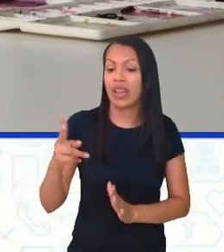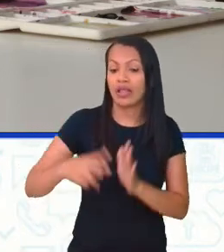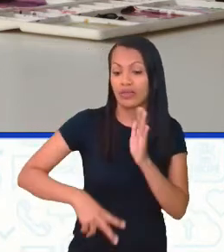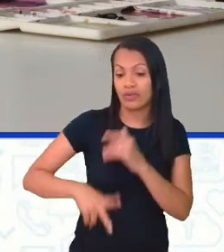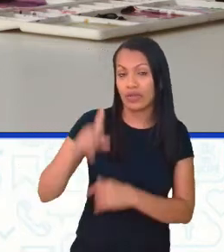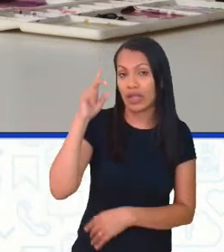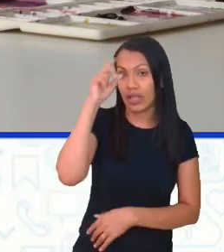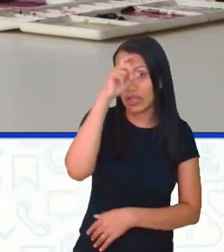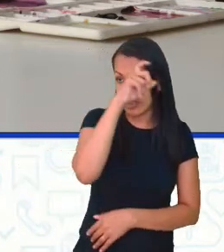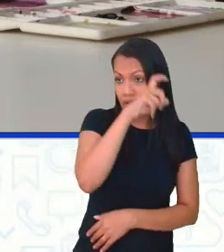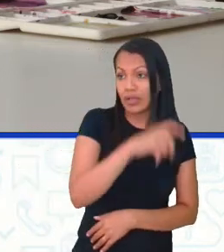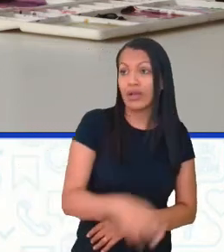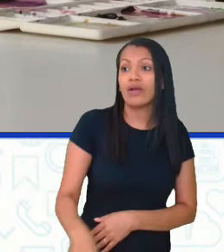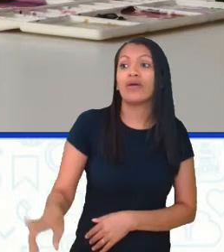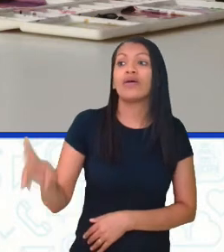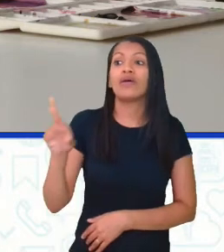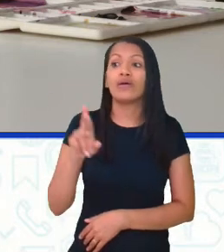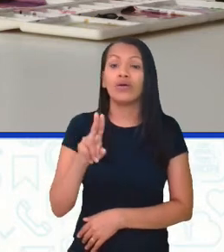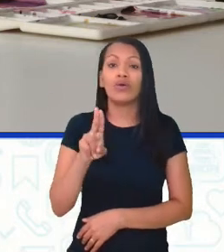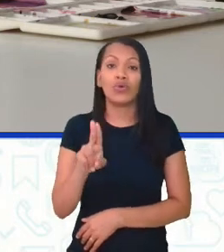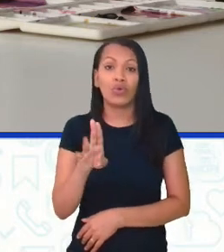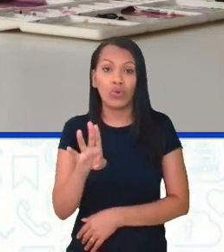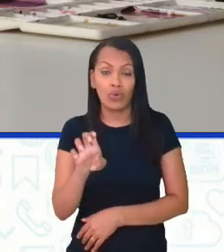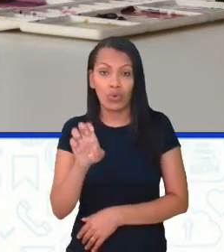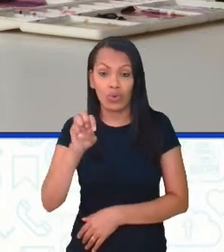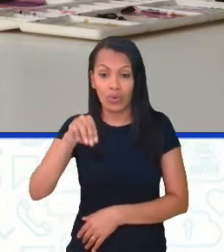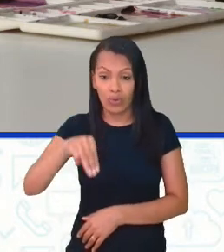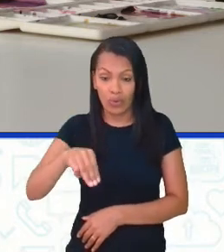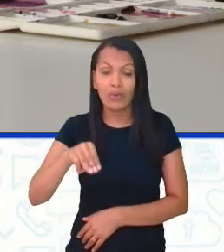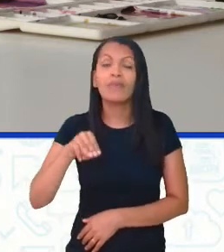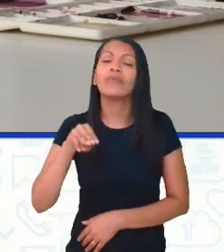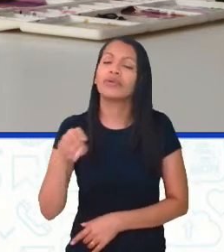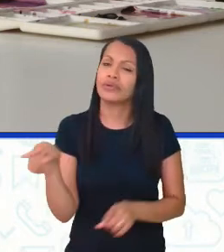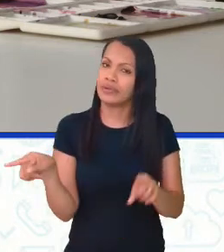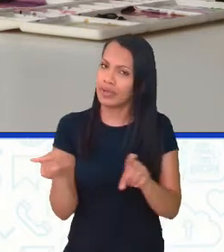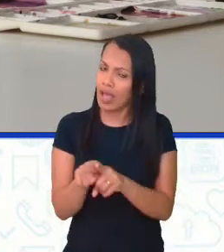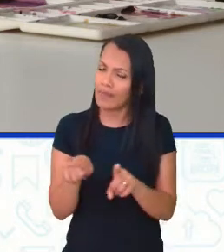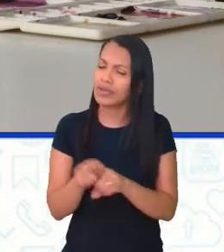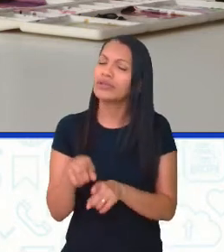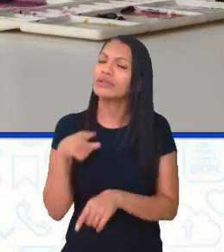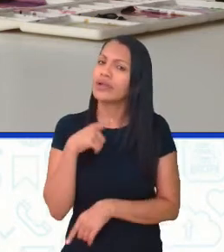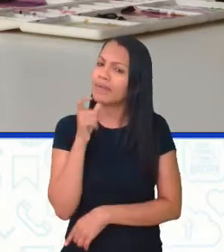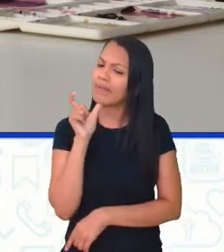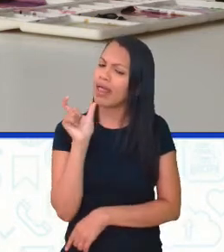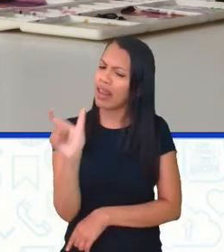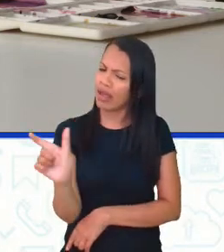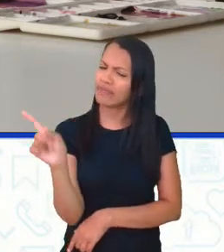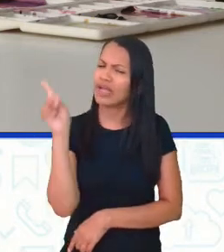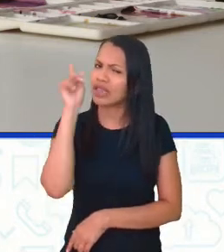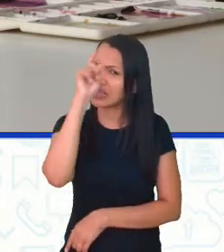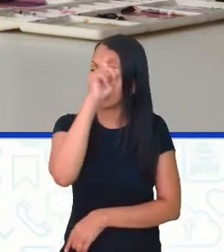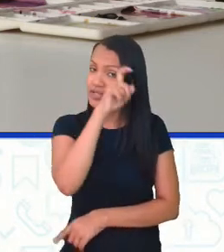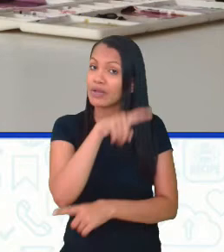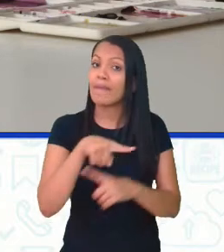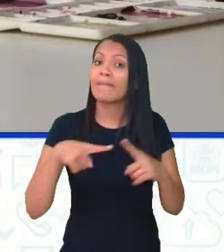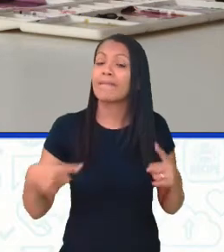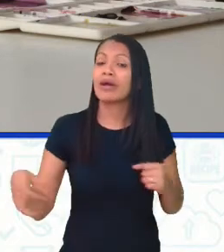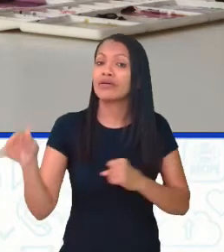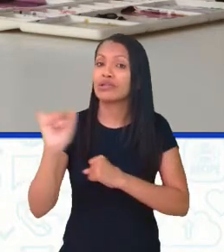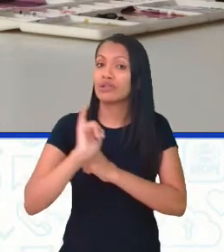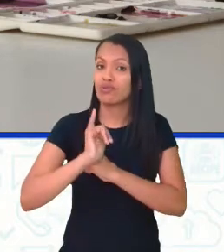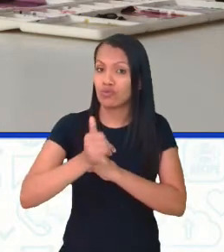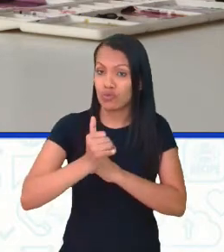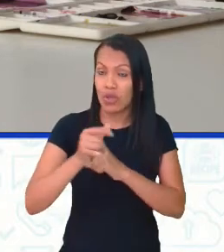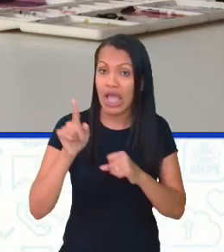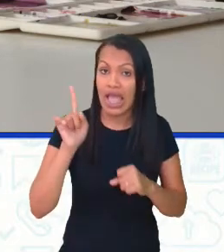percebe que a do Rubem Braga tem até escolhas de palavras ainda mais difíceis que a de Clarice, né? Clarice é até mais simples. Mas normalmente a crônica ela é feita para